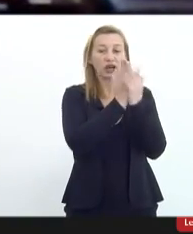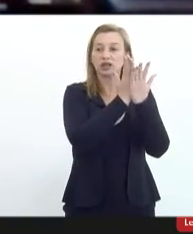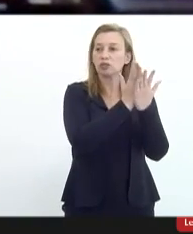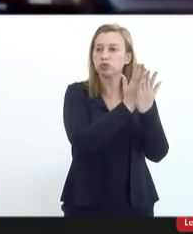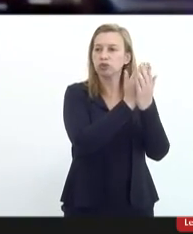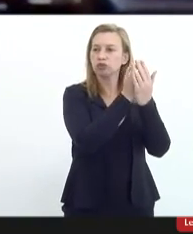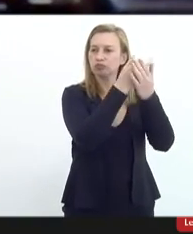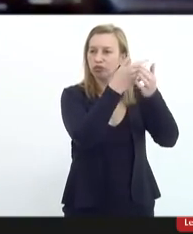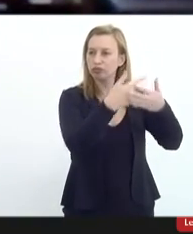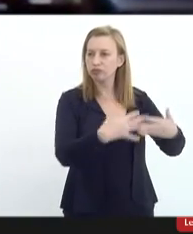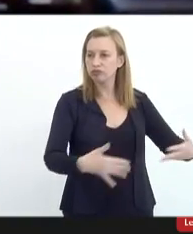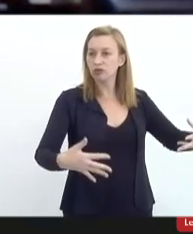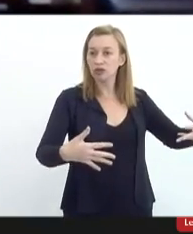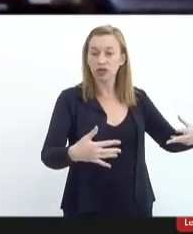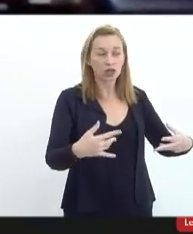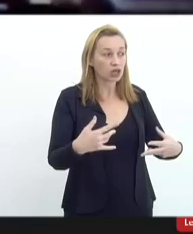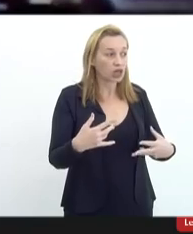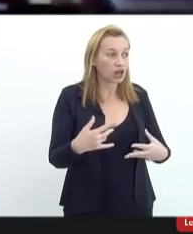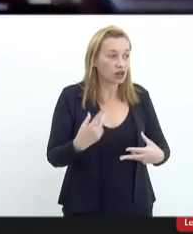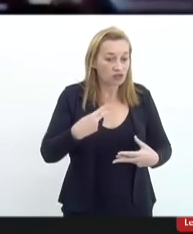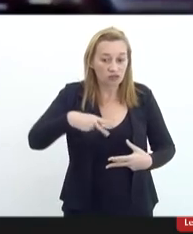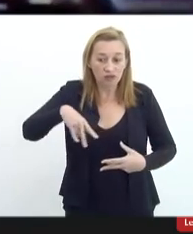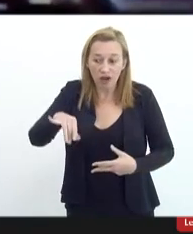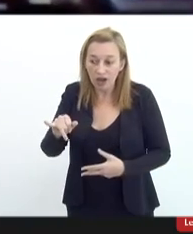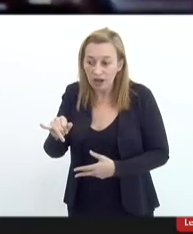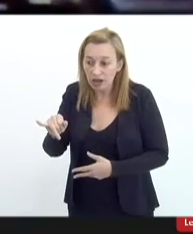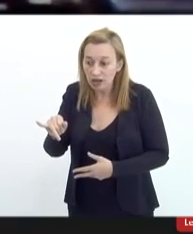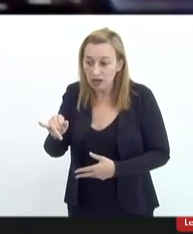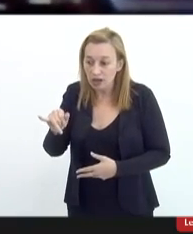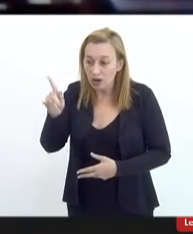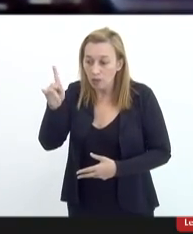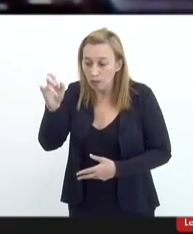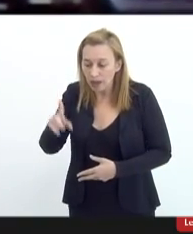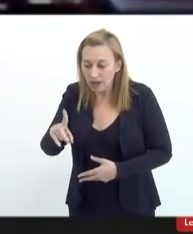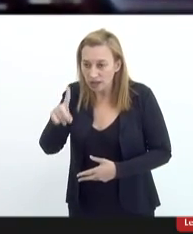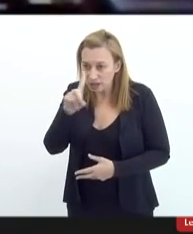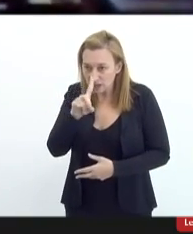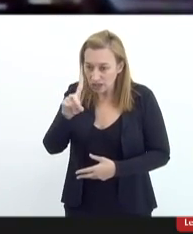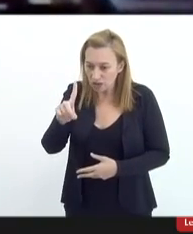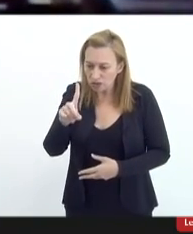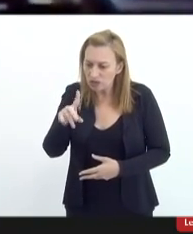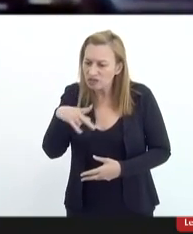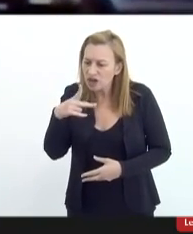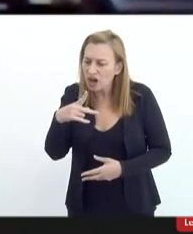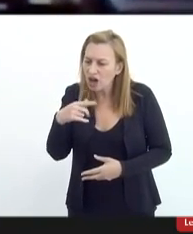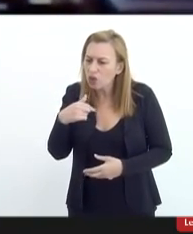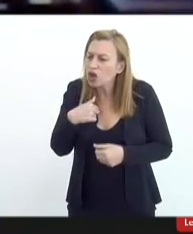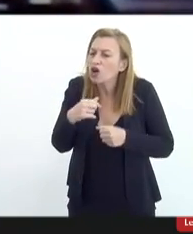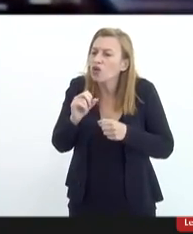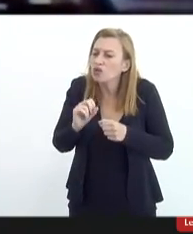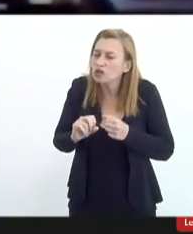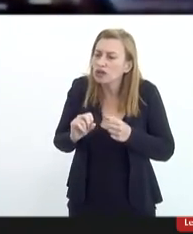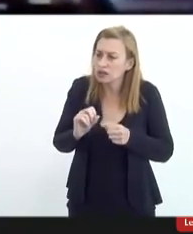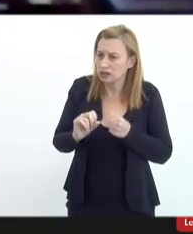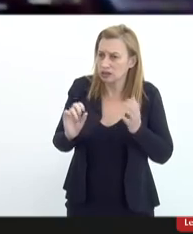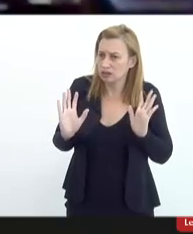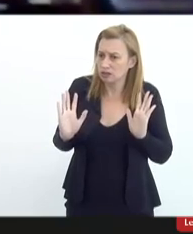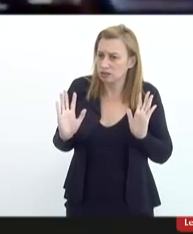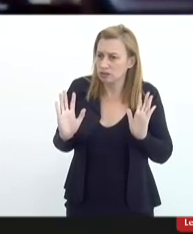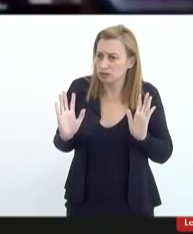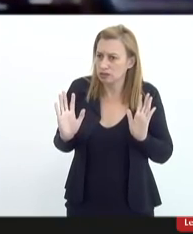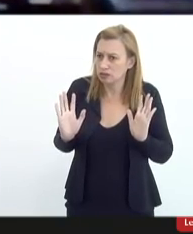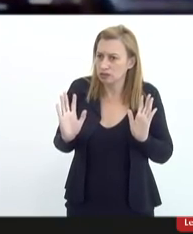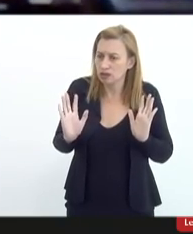muito aflita, vai aos pés de Deus dizer o que, que ela tinha feito. E agora, se era